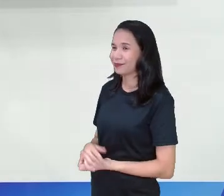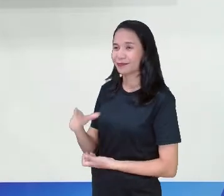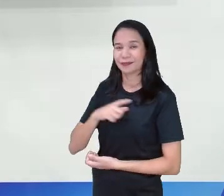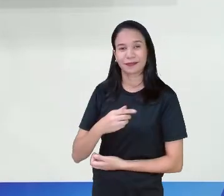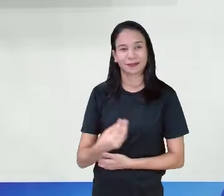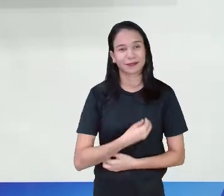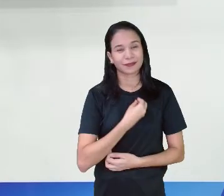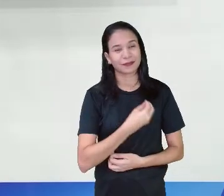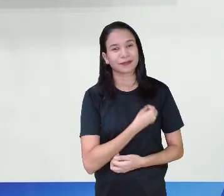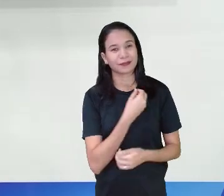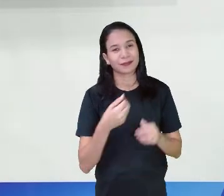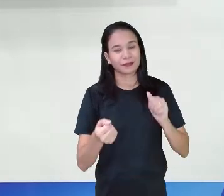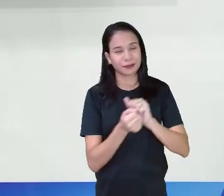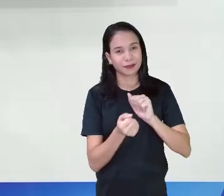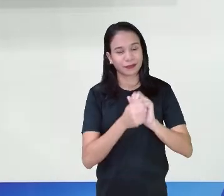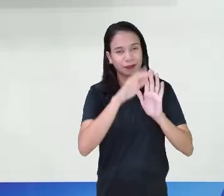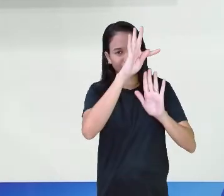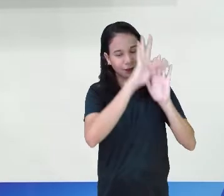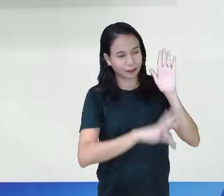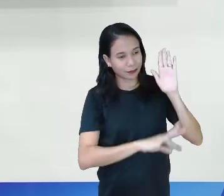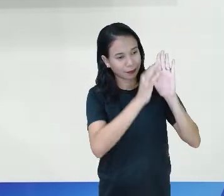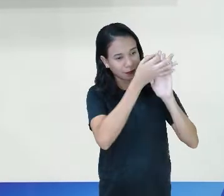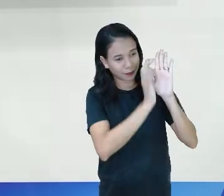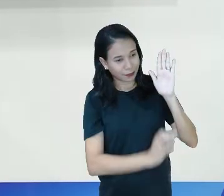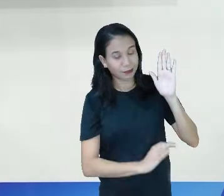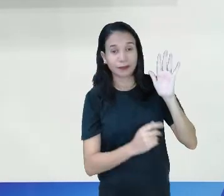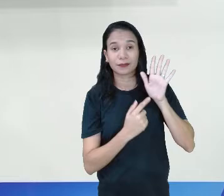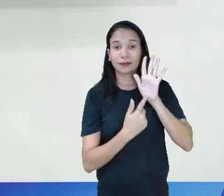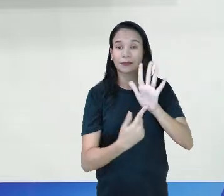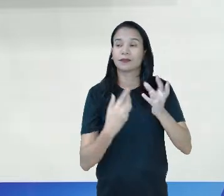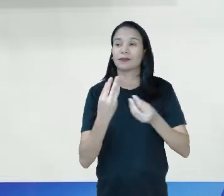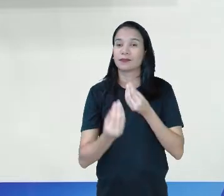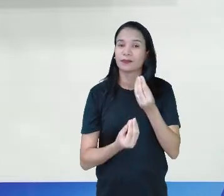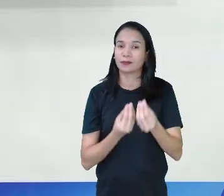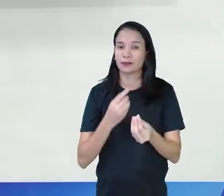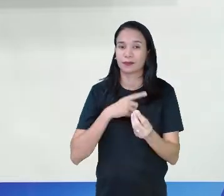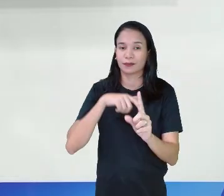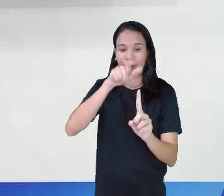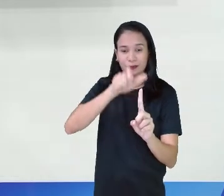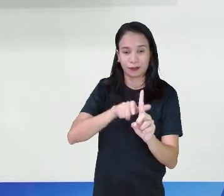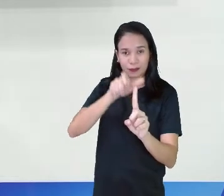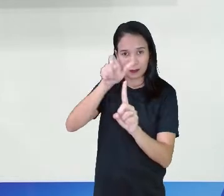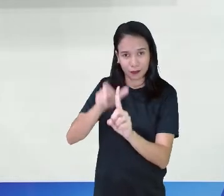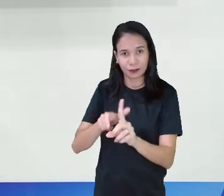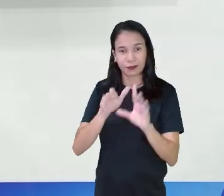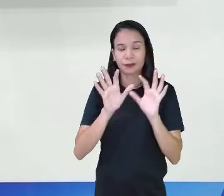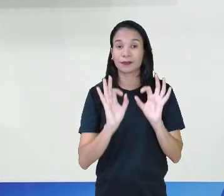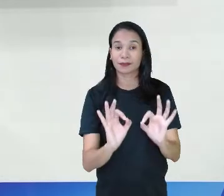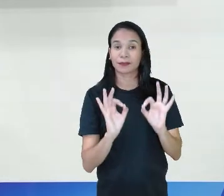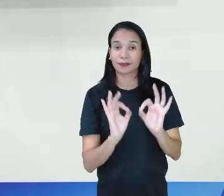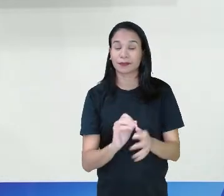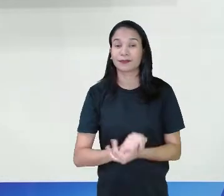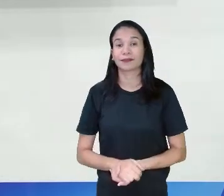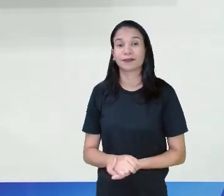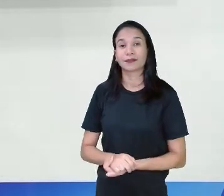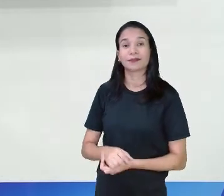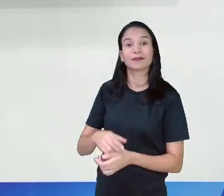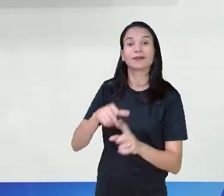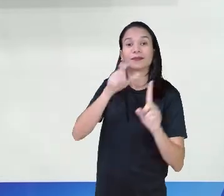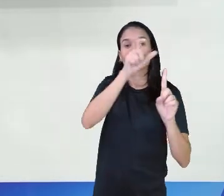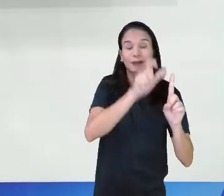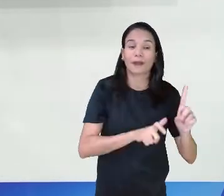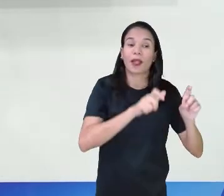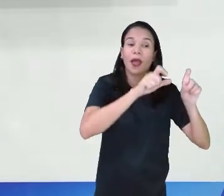estavam aí. O enredo se passa ao redor deles, não é? O ratinho do campo,